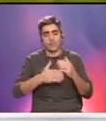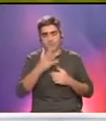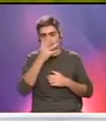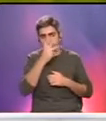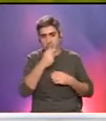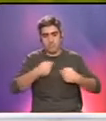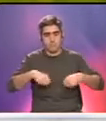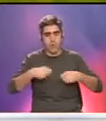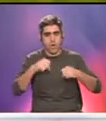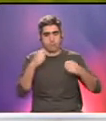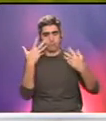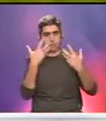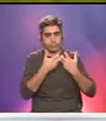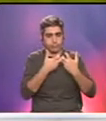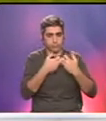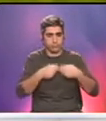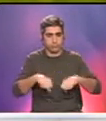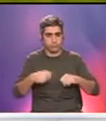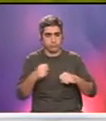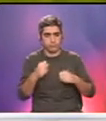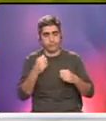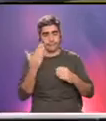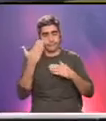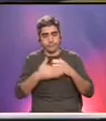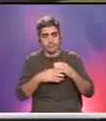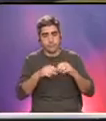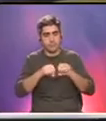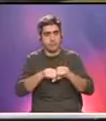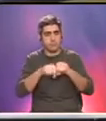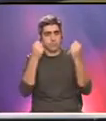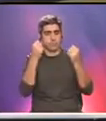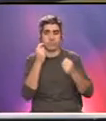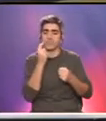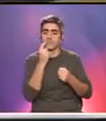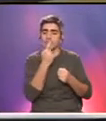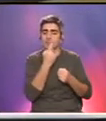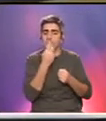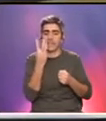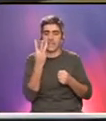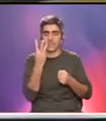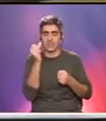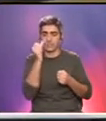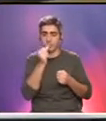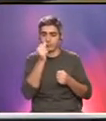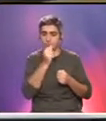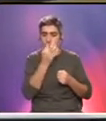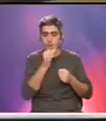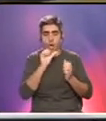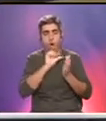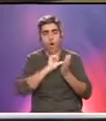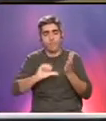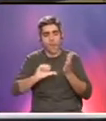acidente de moto, onde fraturei 3 dentes. Tive que ser operado por de